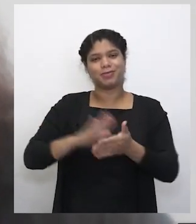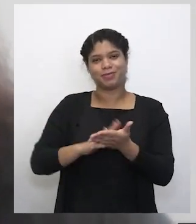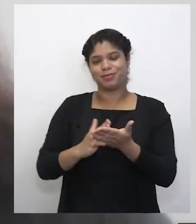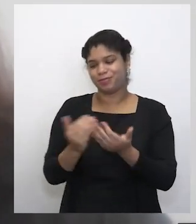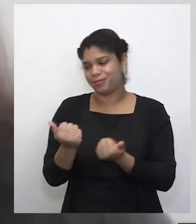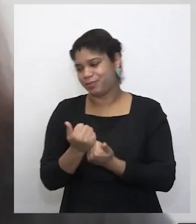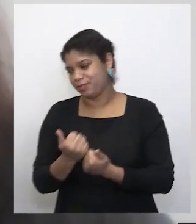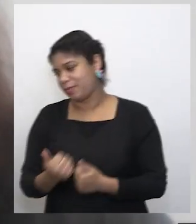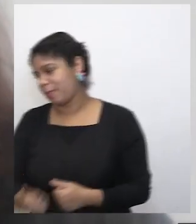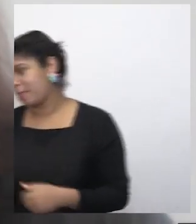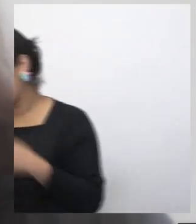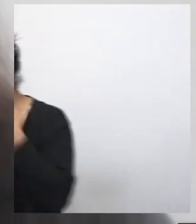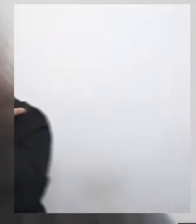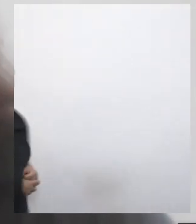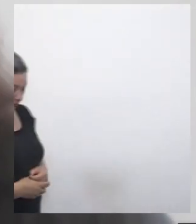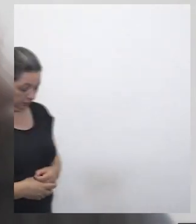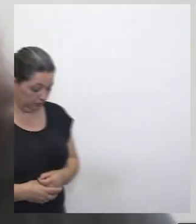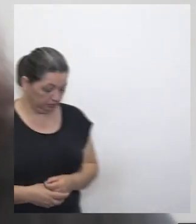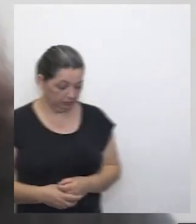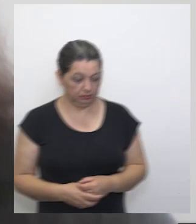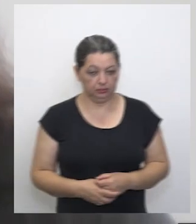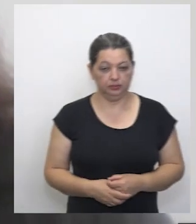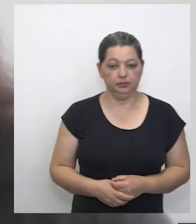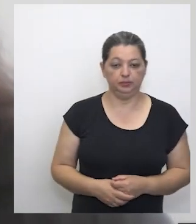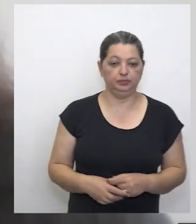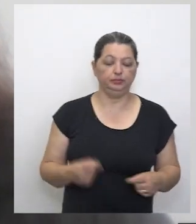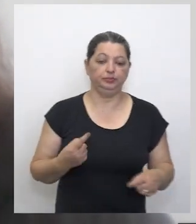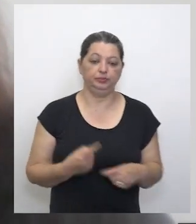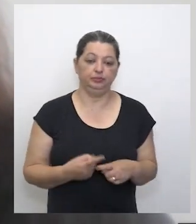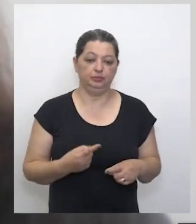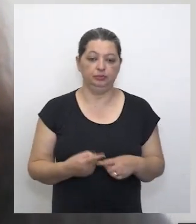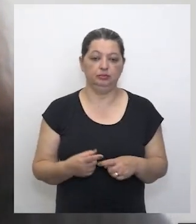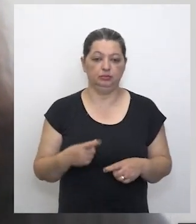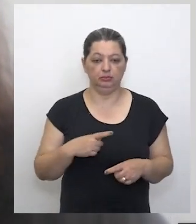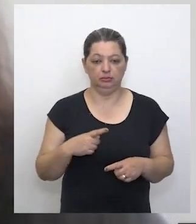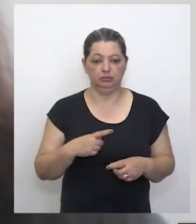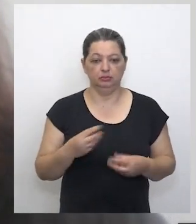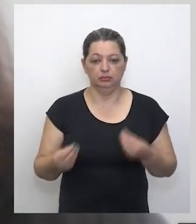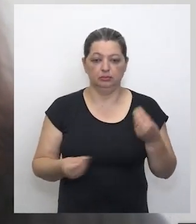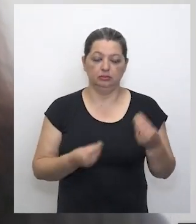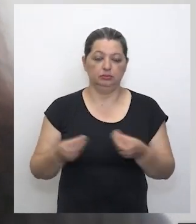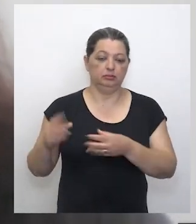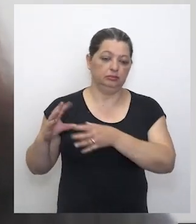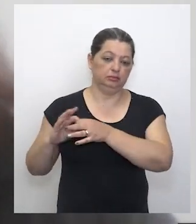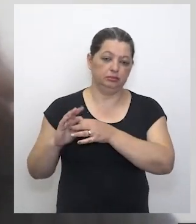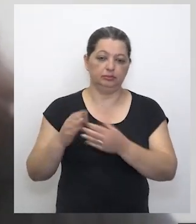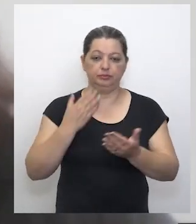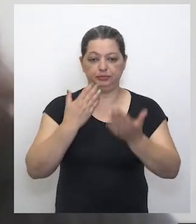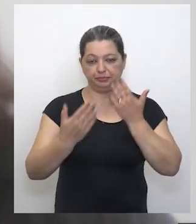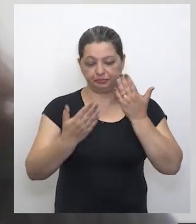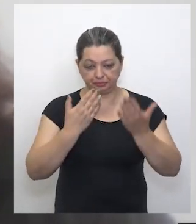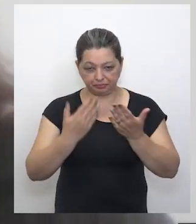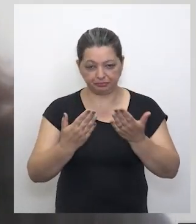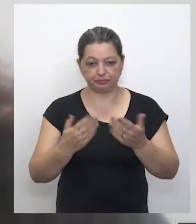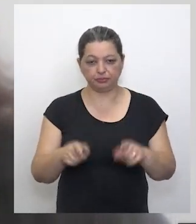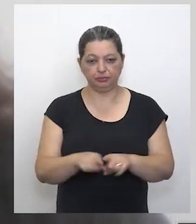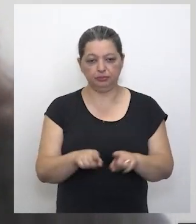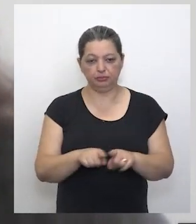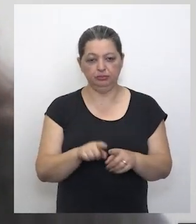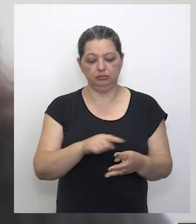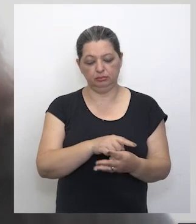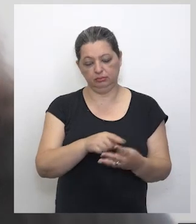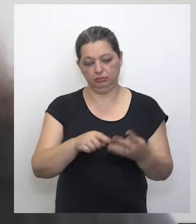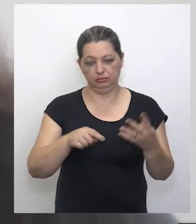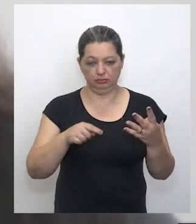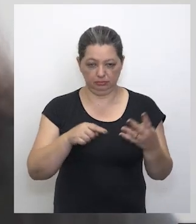o sistema de numeração decimal, composição e decomposição, comparação e as 4